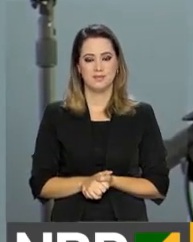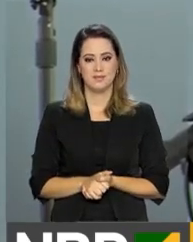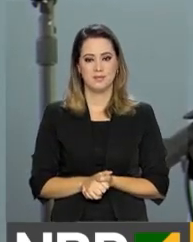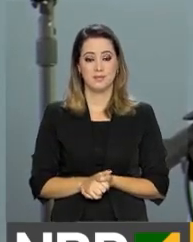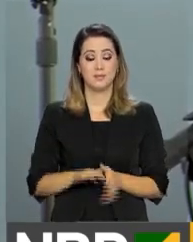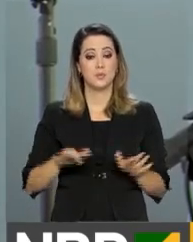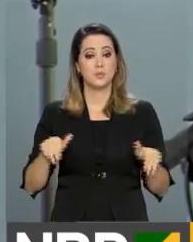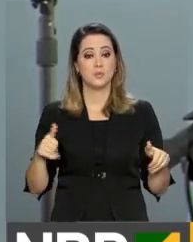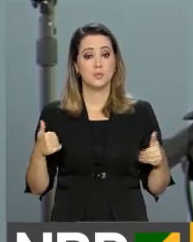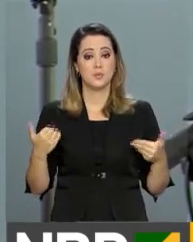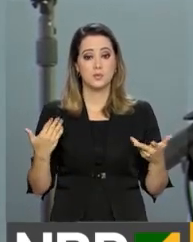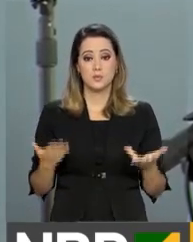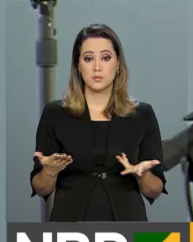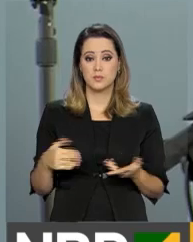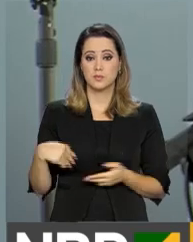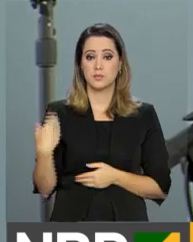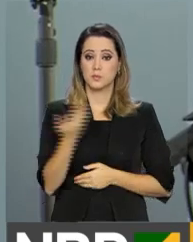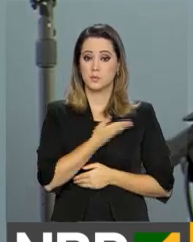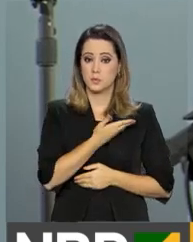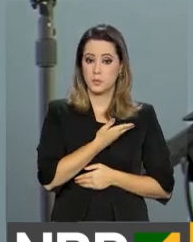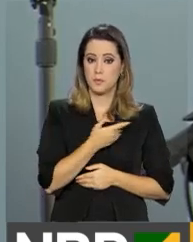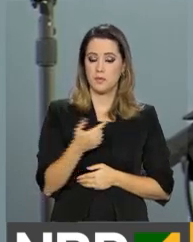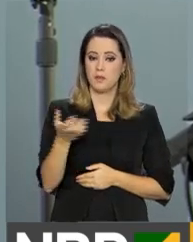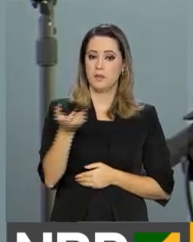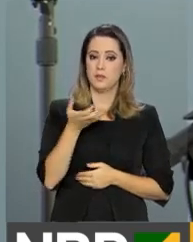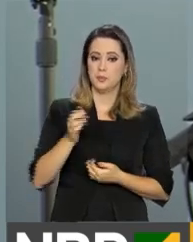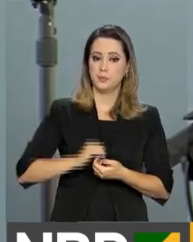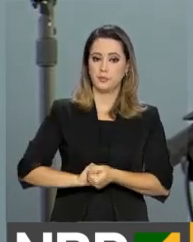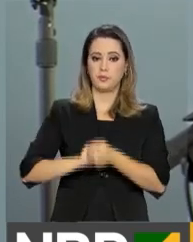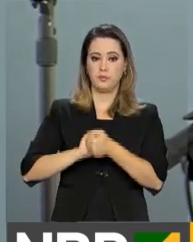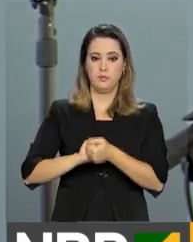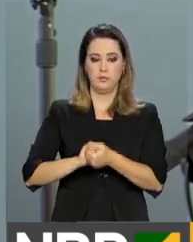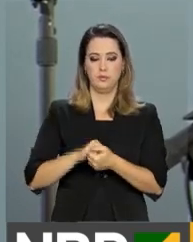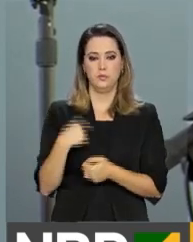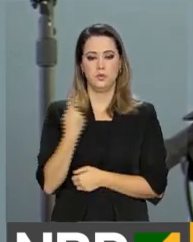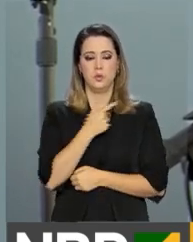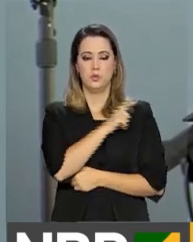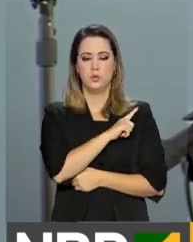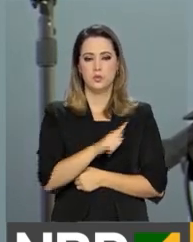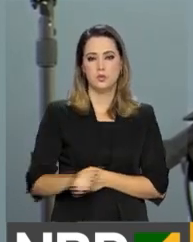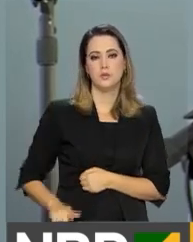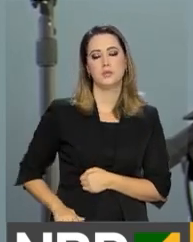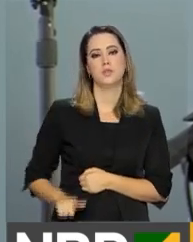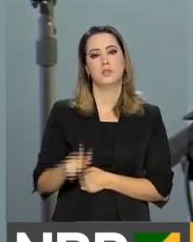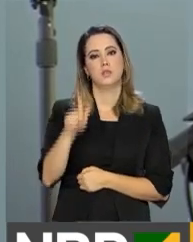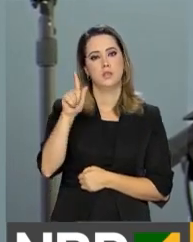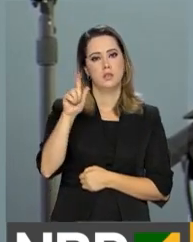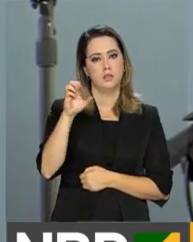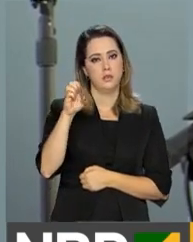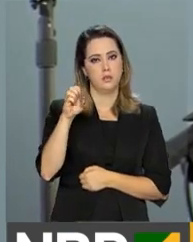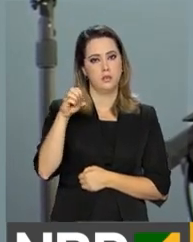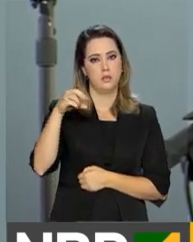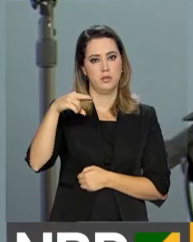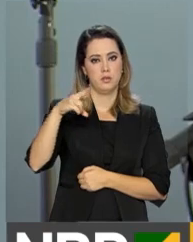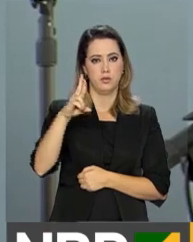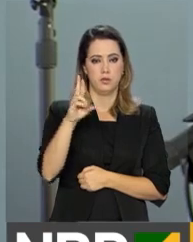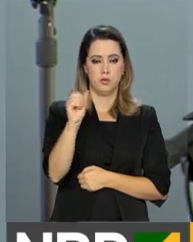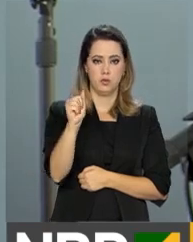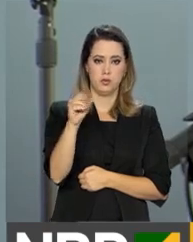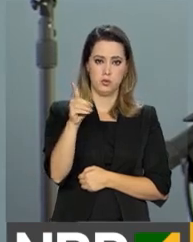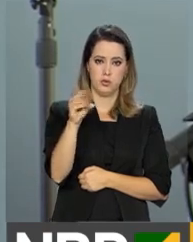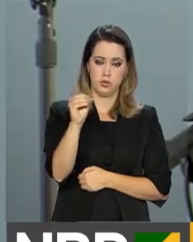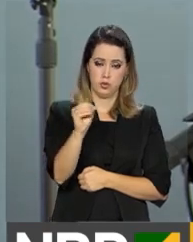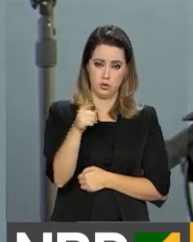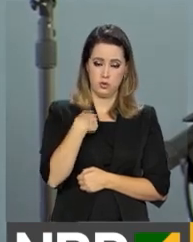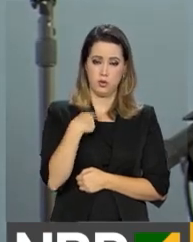Com isso, meus amigos, eu quero cumprimentar o nosso governador Geraldo Alckmin, os ministros